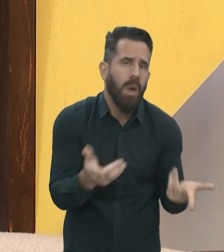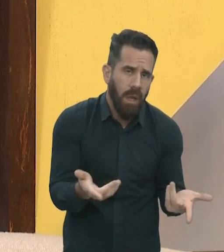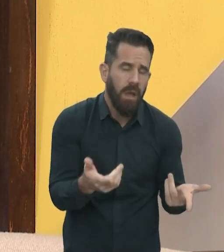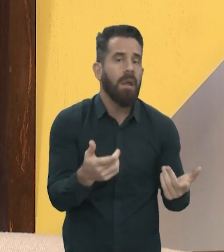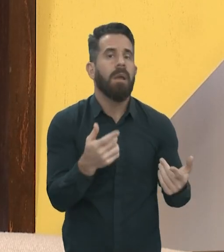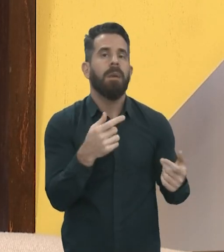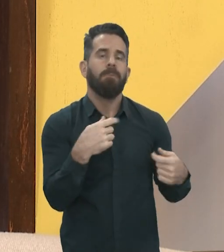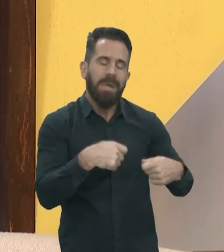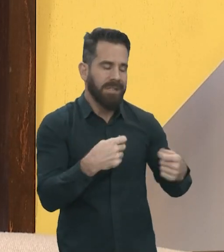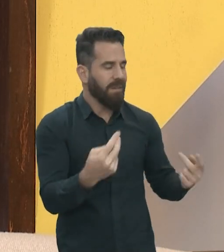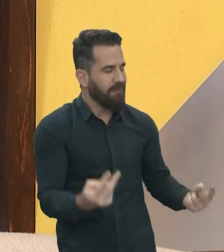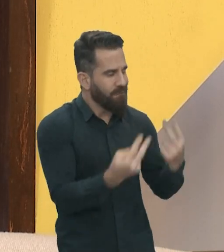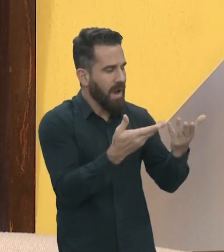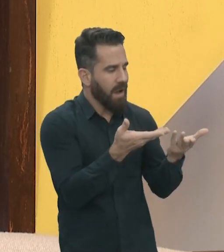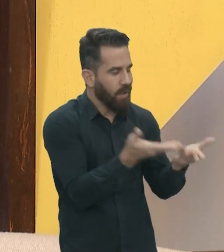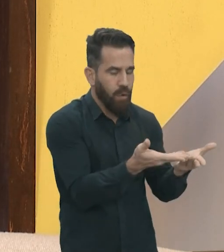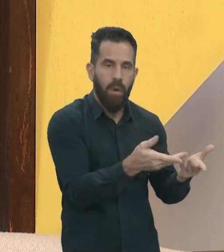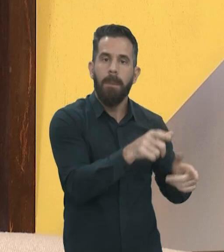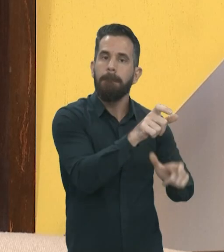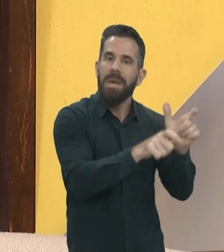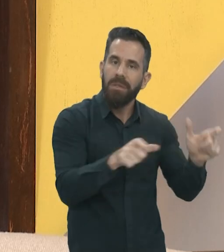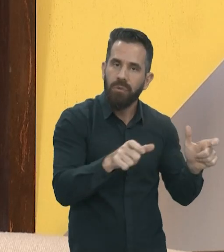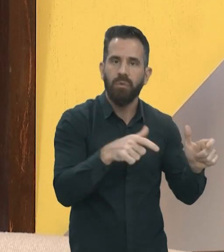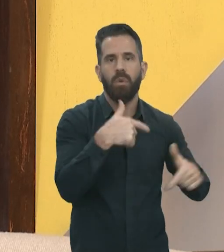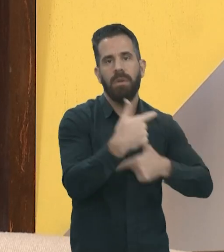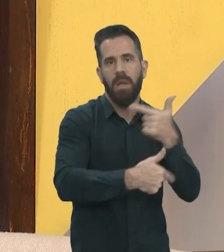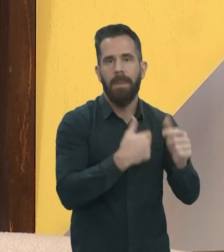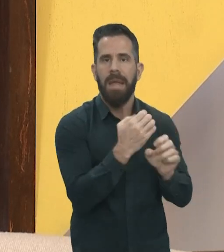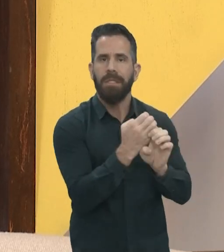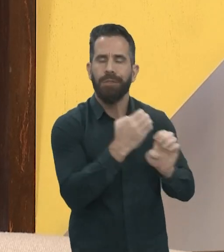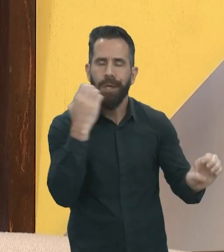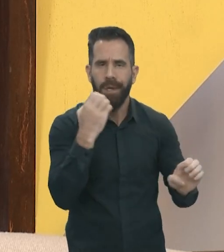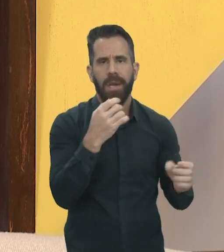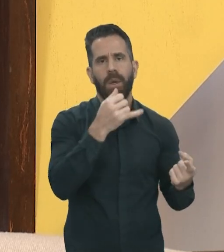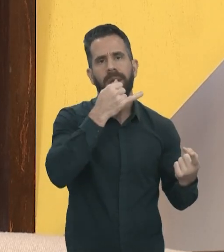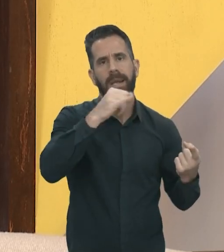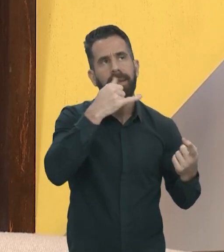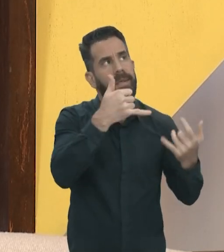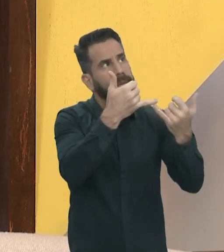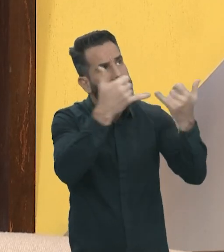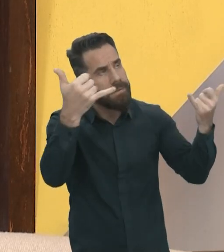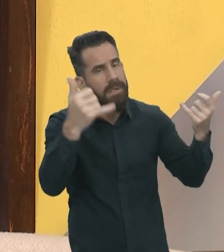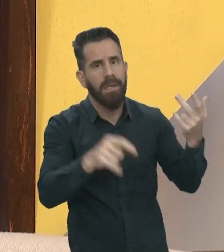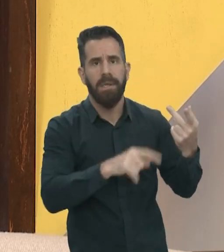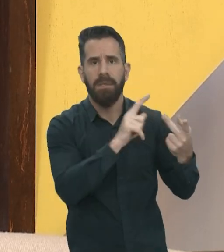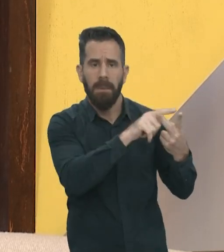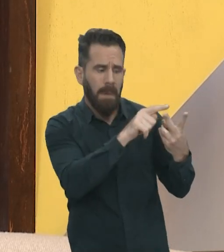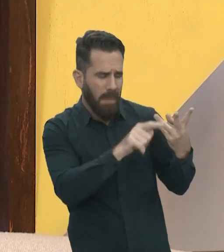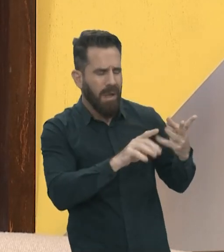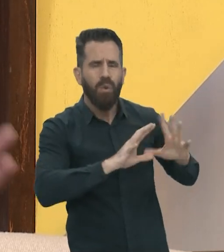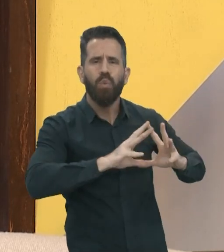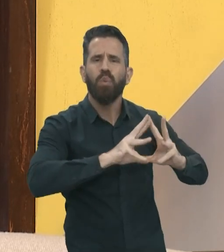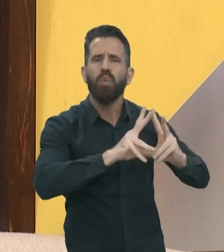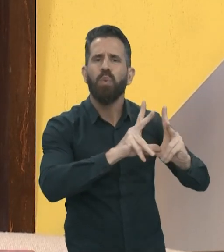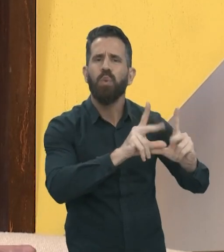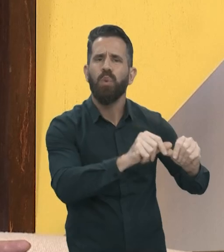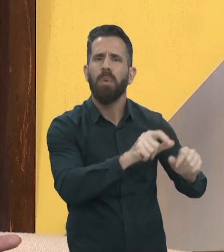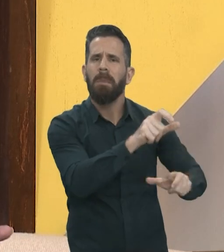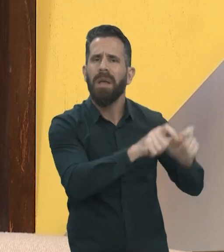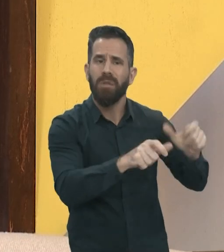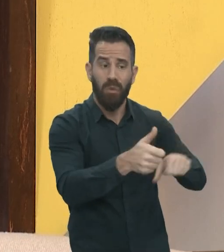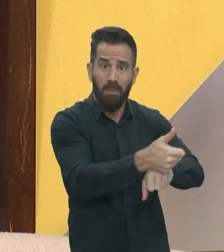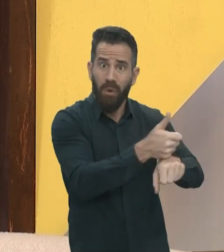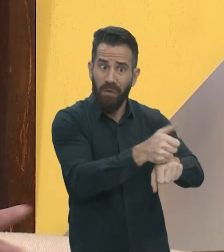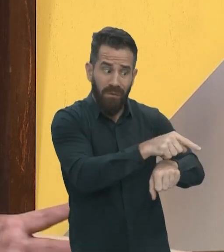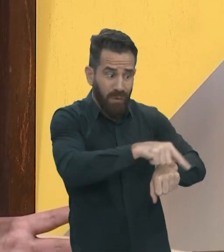queremos valorizar os engenheiros, os eletricistas, toda a equipe técnica que está lá, podendo dar maior visibilidade da sua